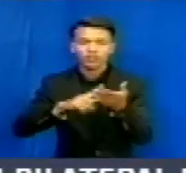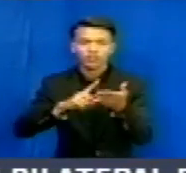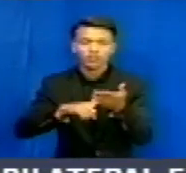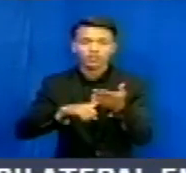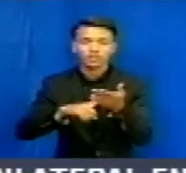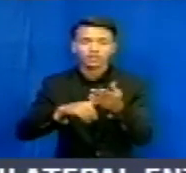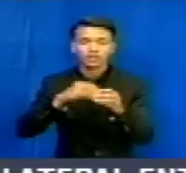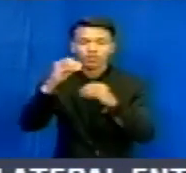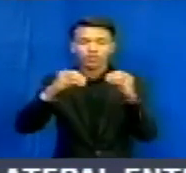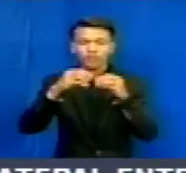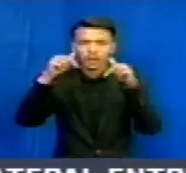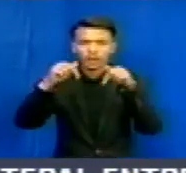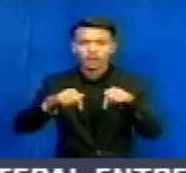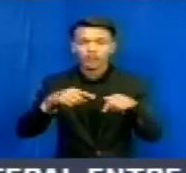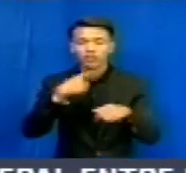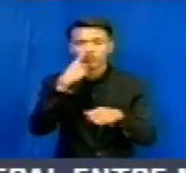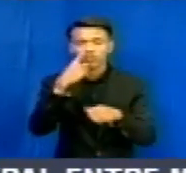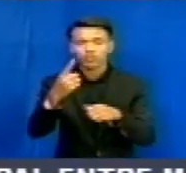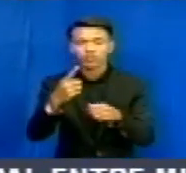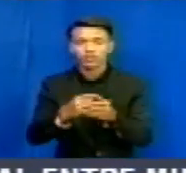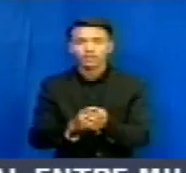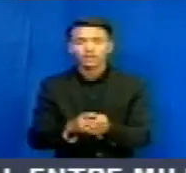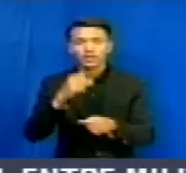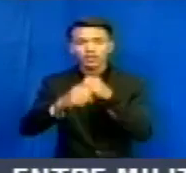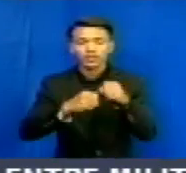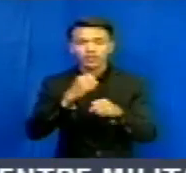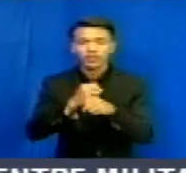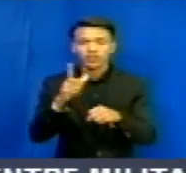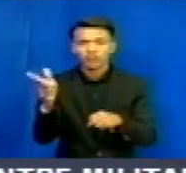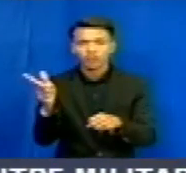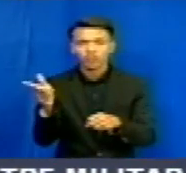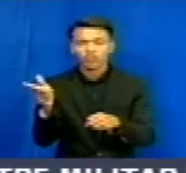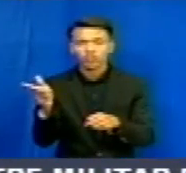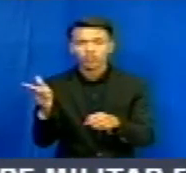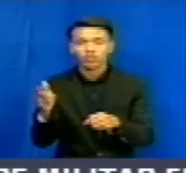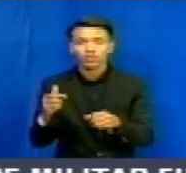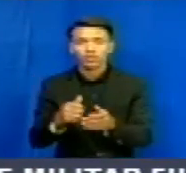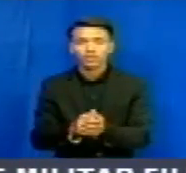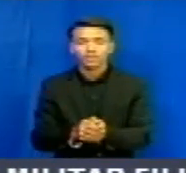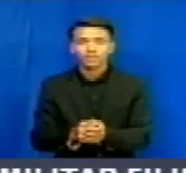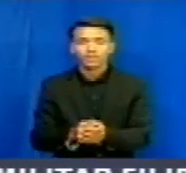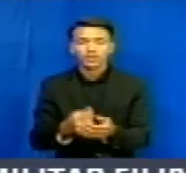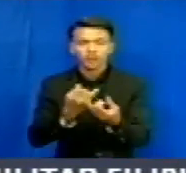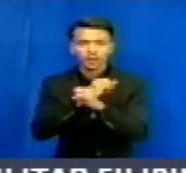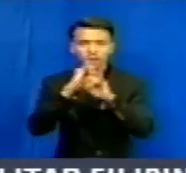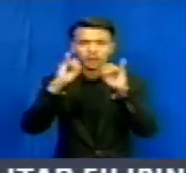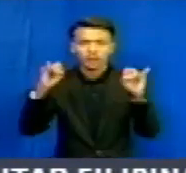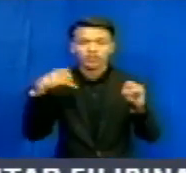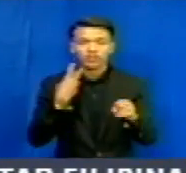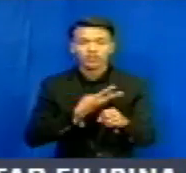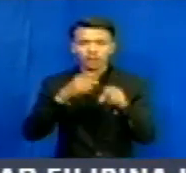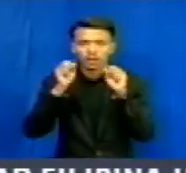clean liu quando vai dene mas a foi tene rede kata durante tina ronulu resin ter restaura independência e te